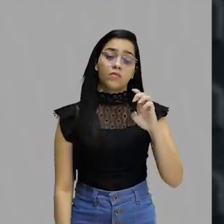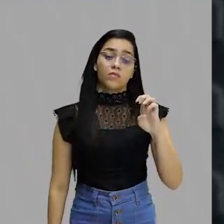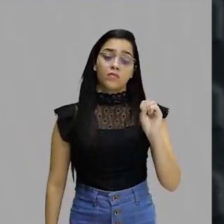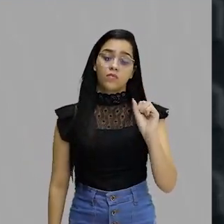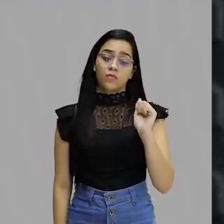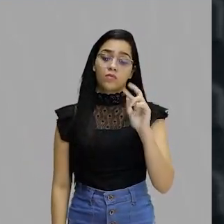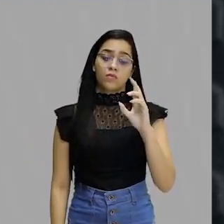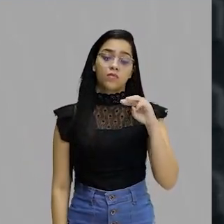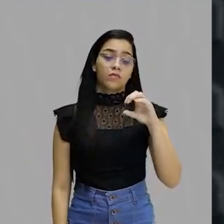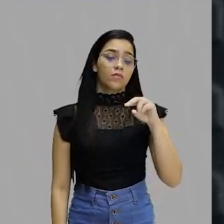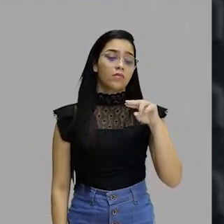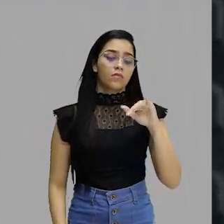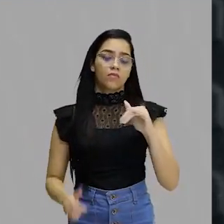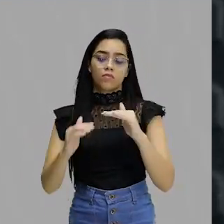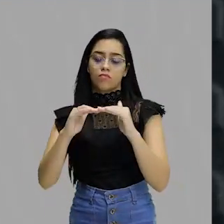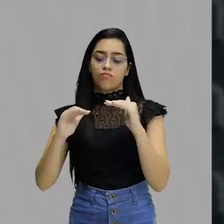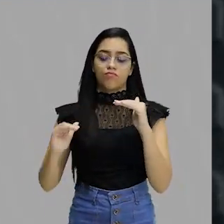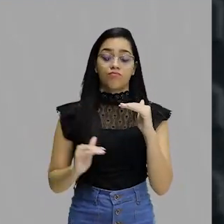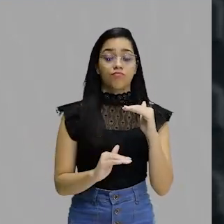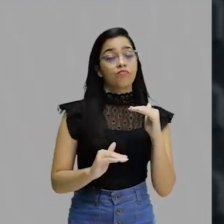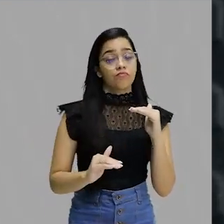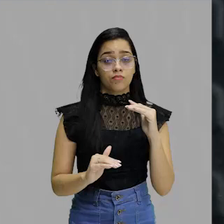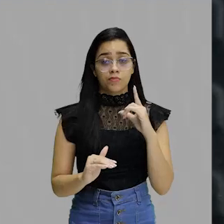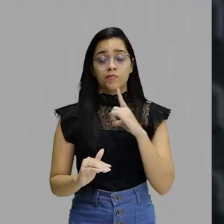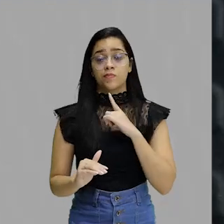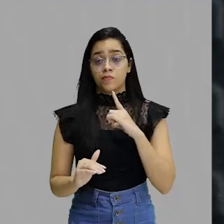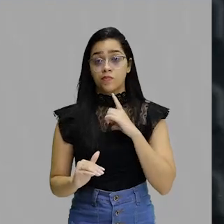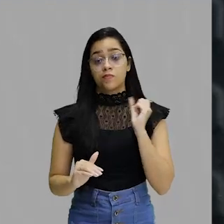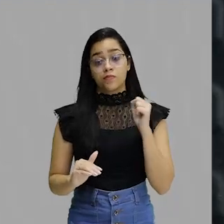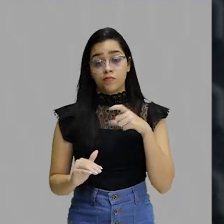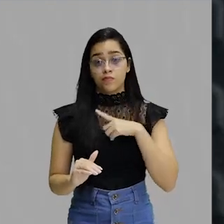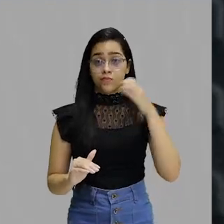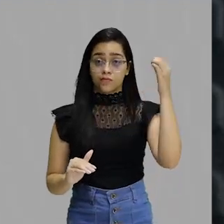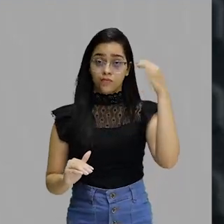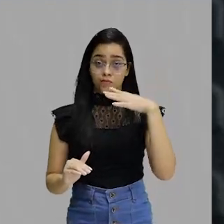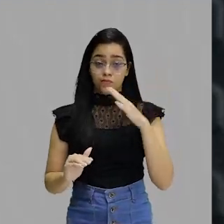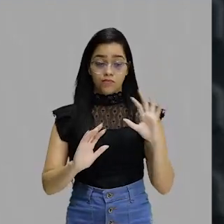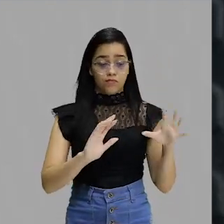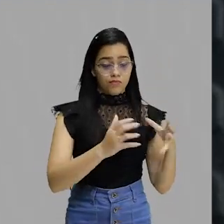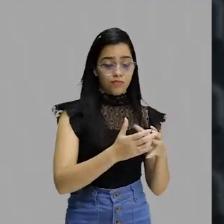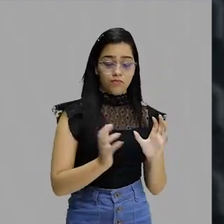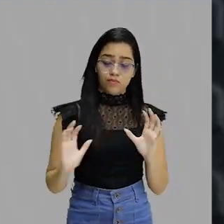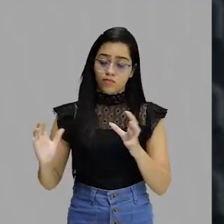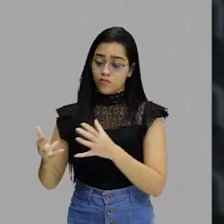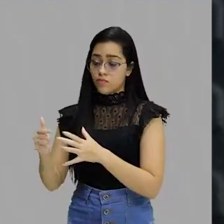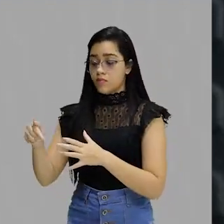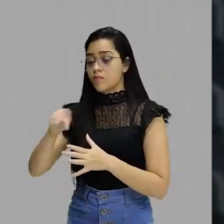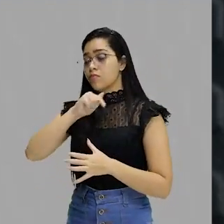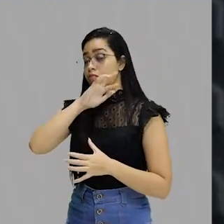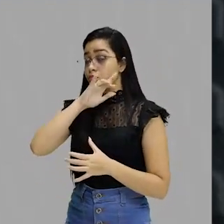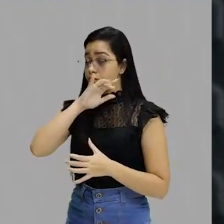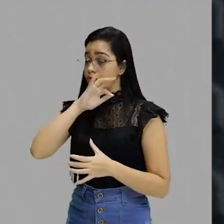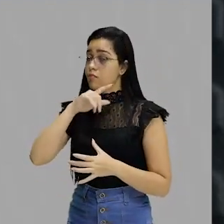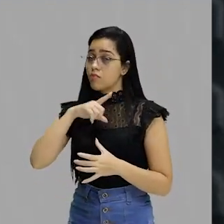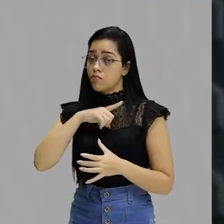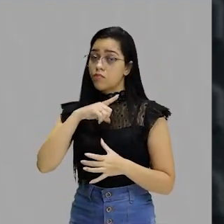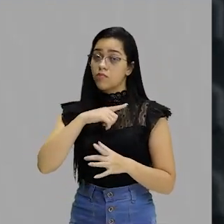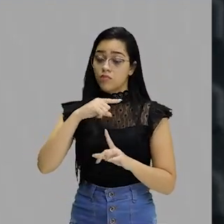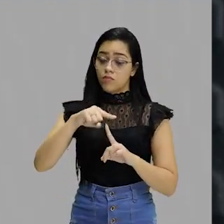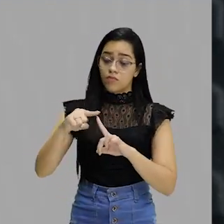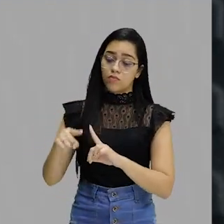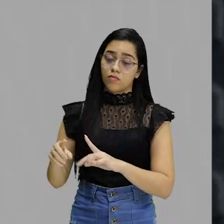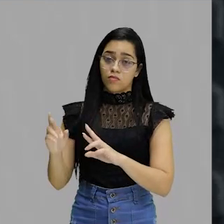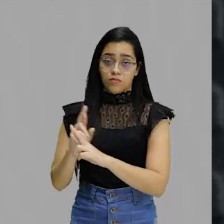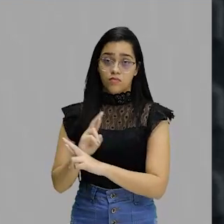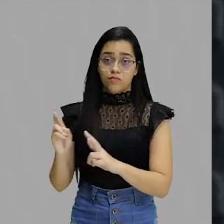Desarmônica. Desarmônico quer dizer que está havendo prejuízo para um dos indivíduos que estão fazendo parte daquele tipo de